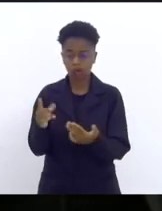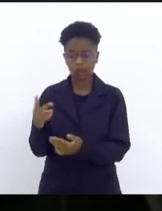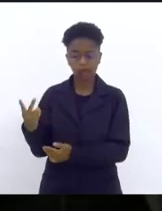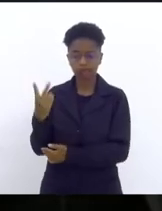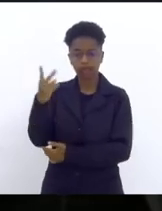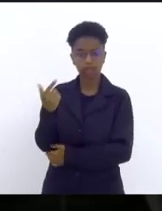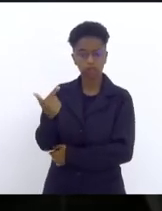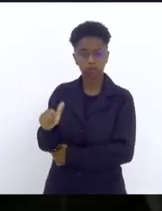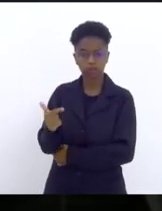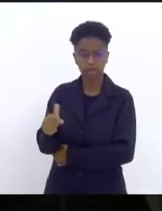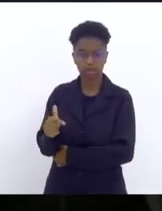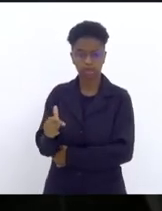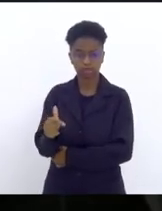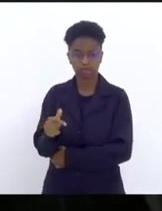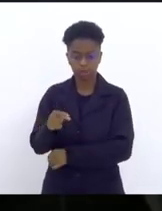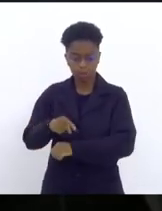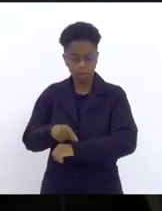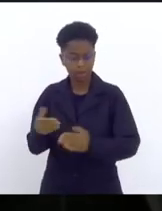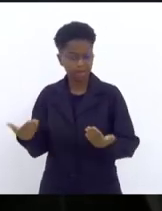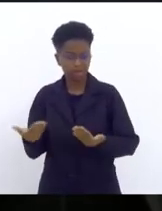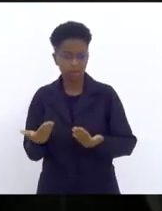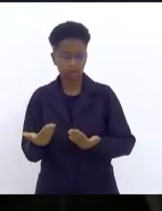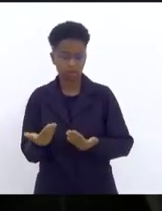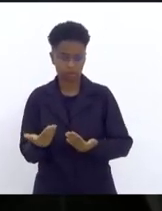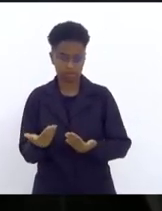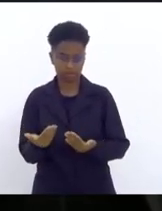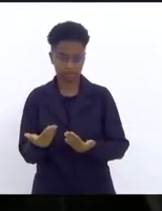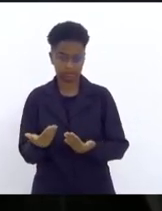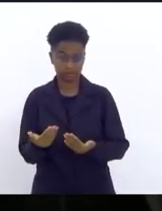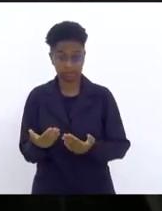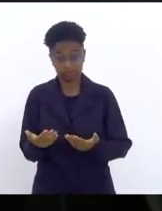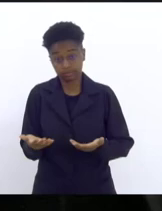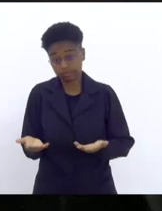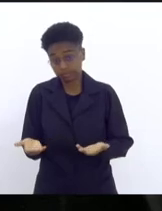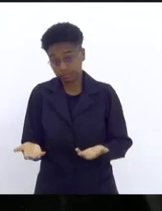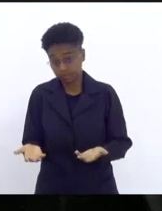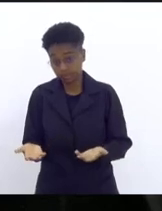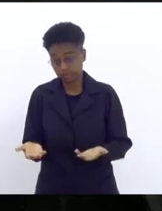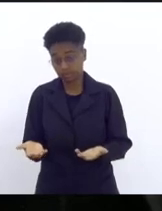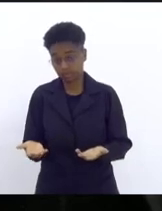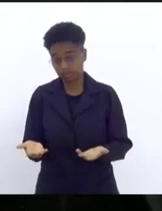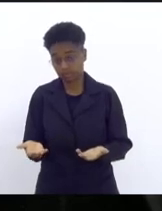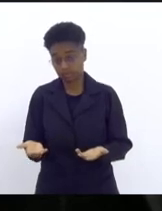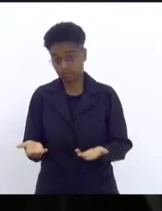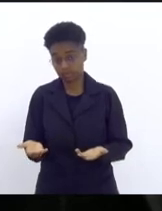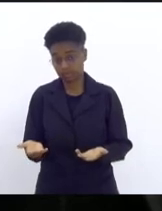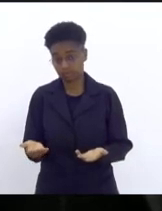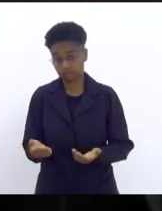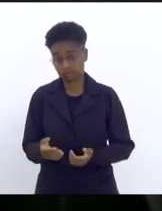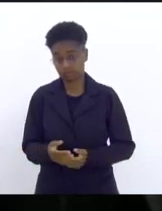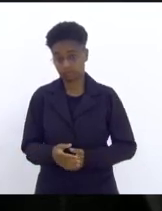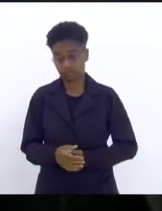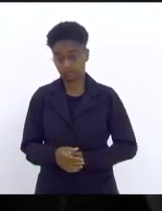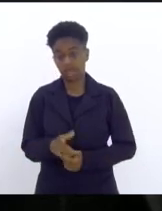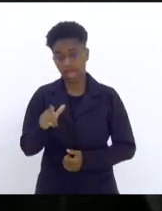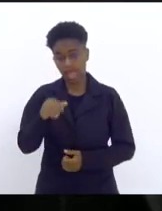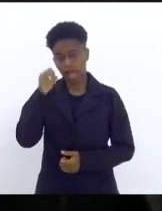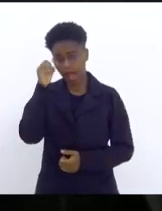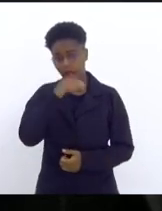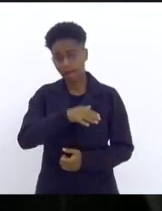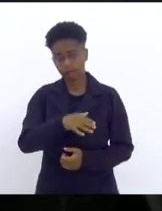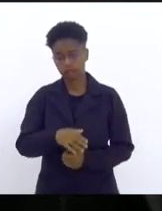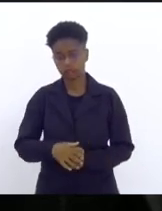para os tempos que nós vivemos Isto é um grande absurdo